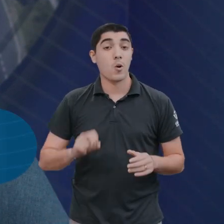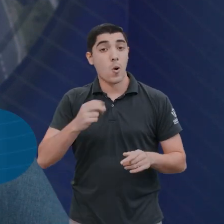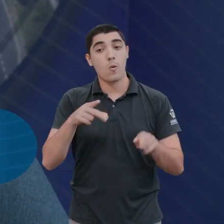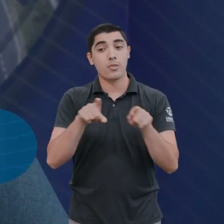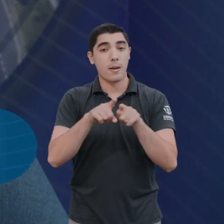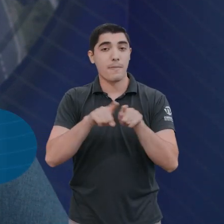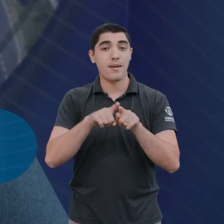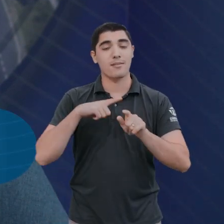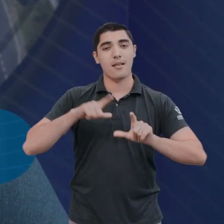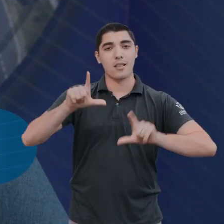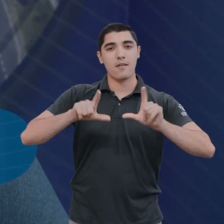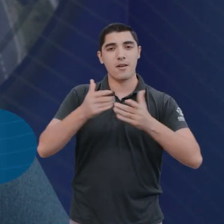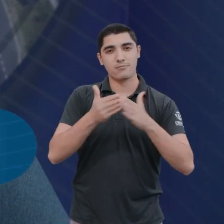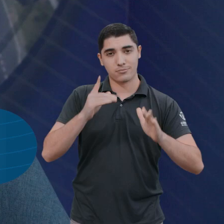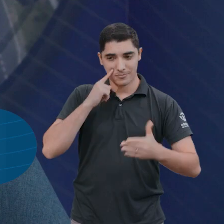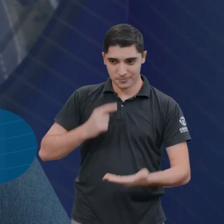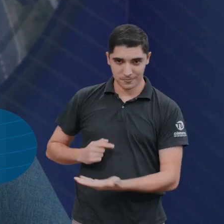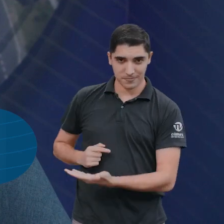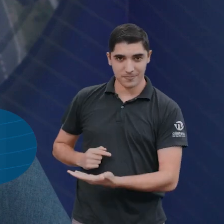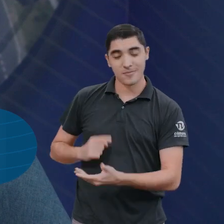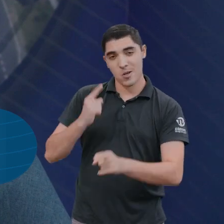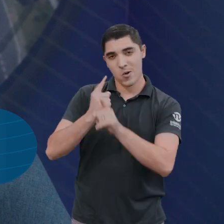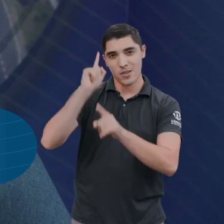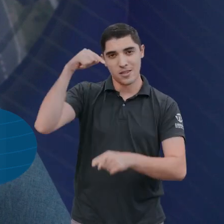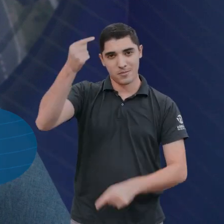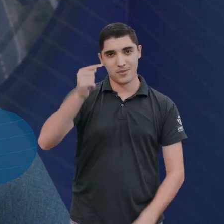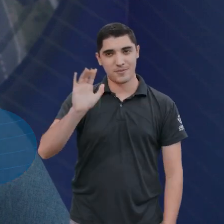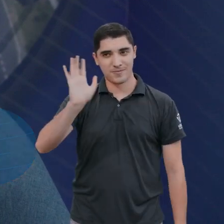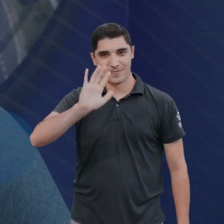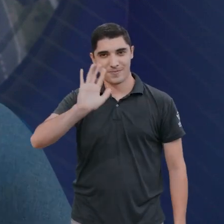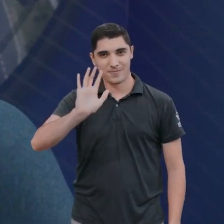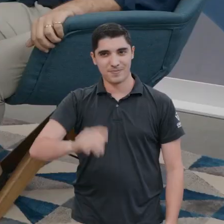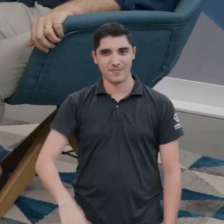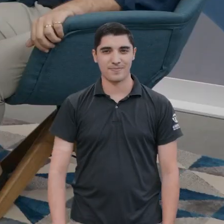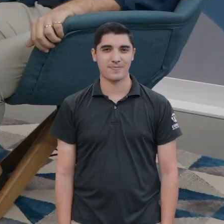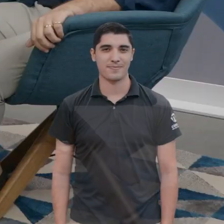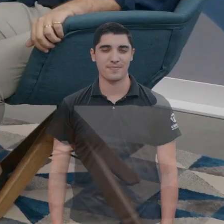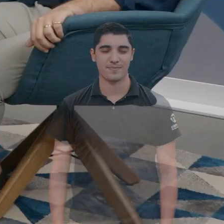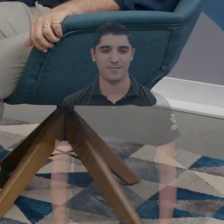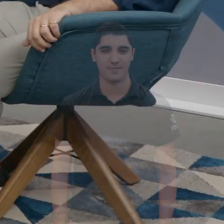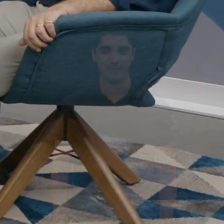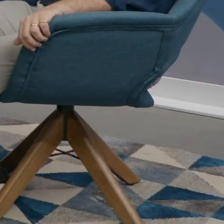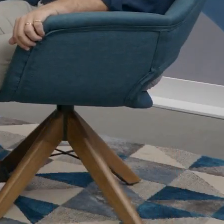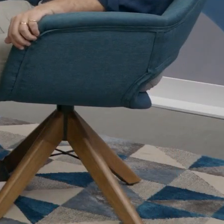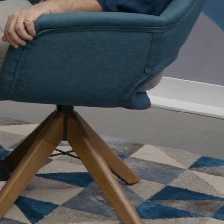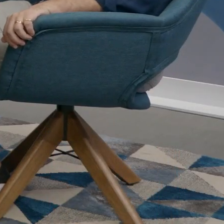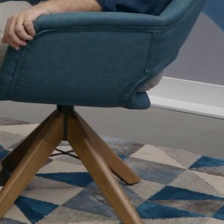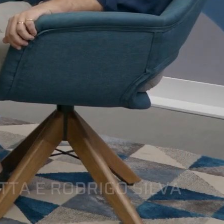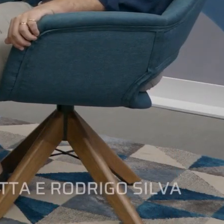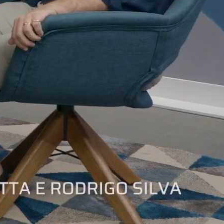youtube.com/câmara-sjc ou pelo canal aberto 12.3. Até o próximo programa. Até mais!